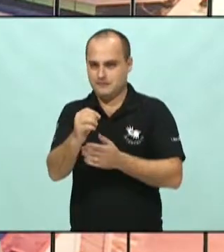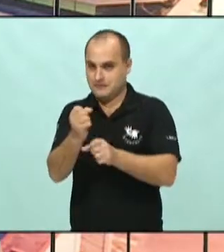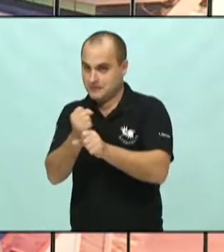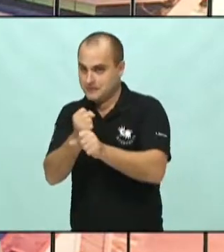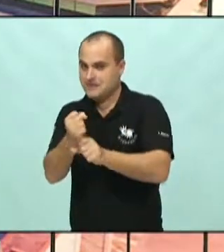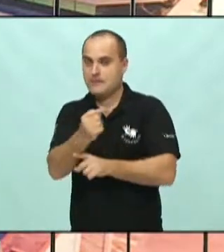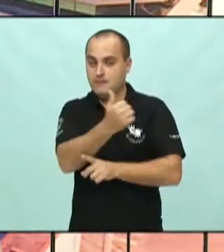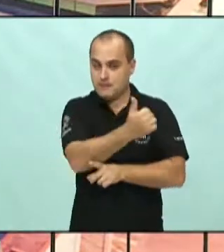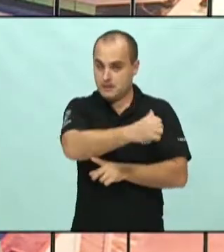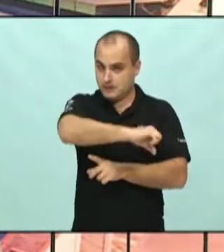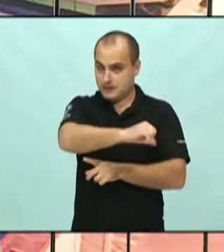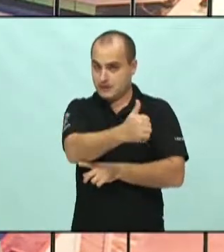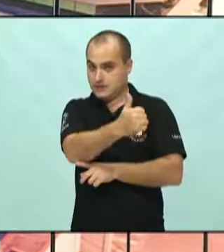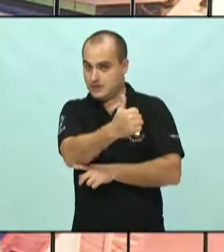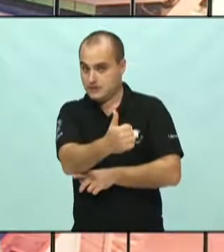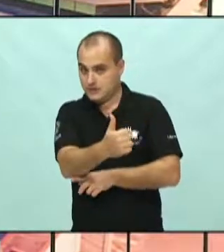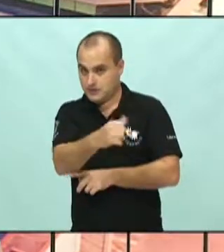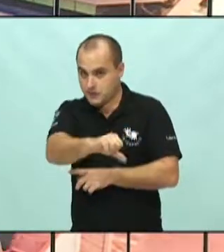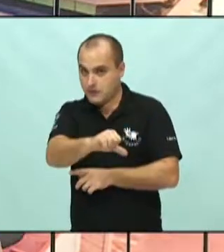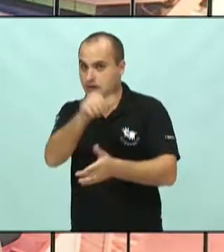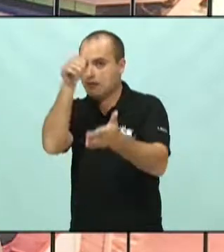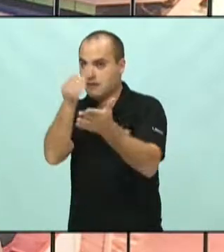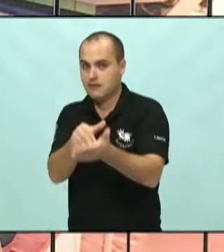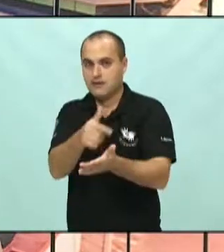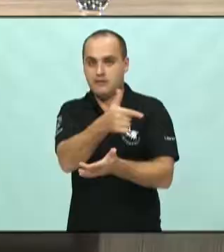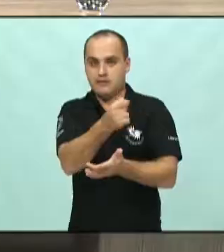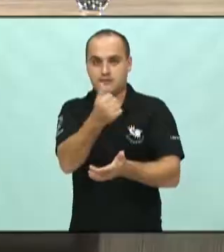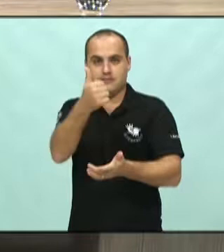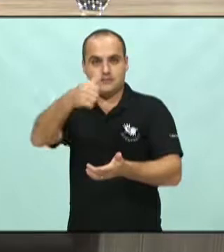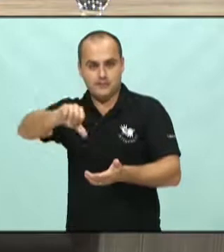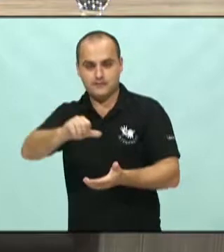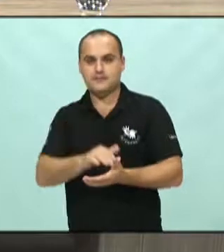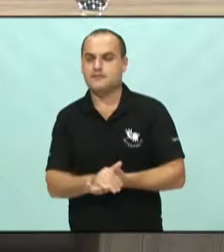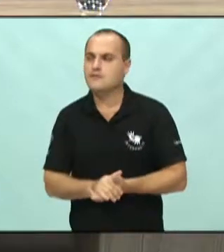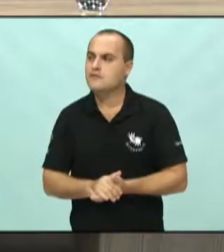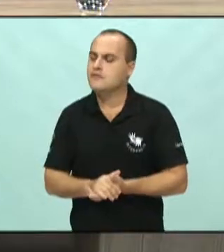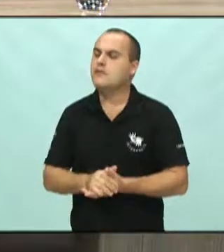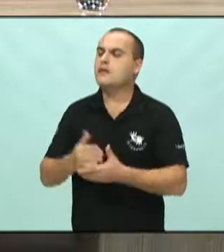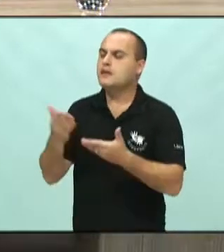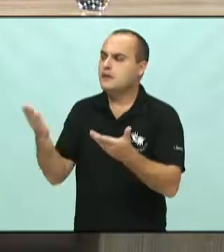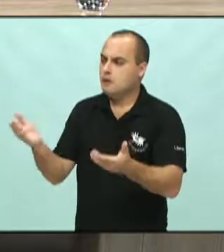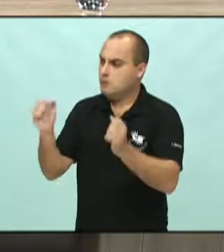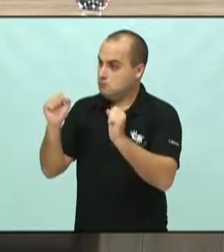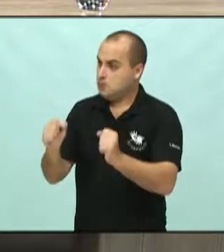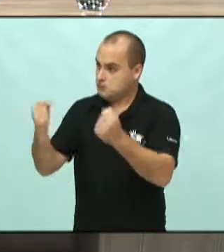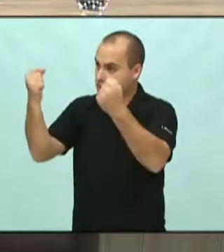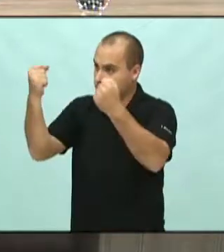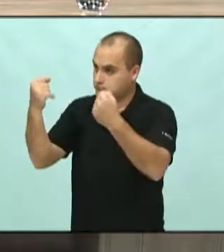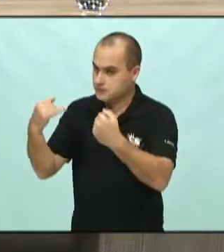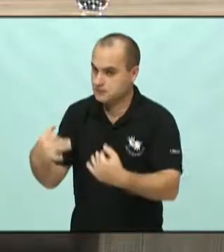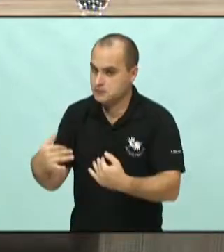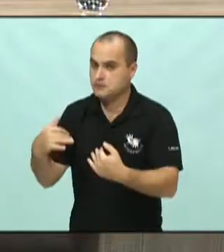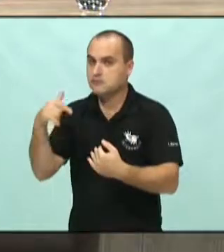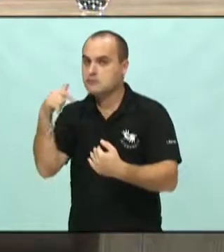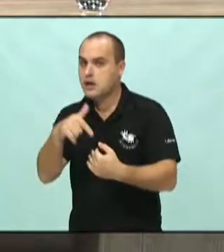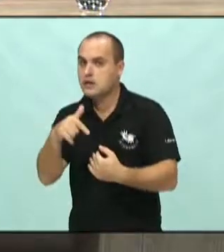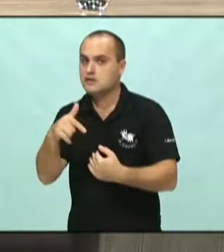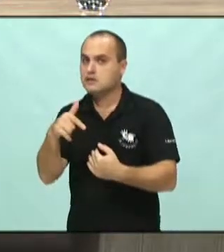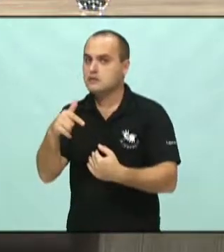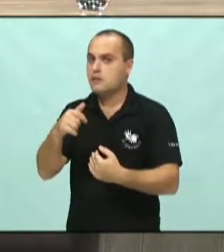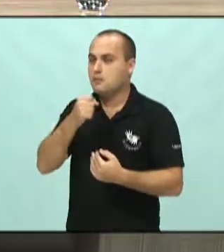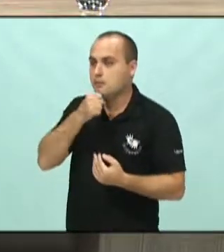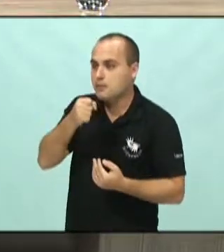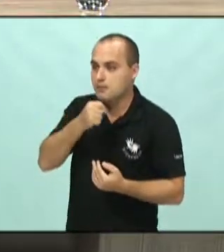1919 a 2019. Bom, Fernando, pode contar para a gente a respeito desses depoimentos que